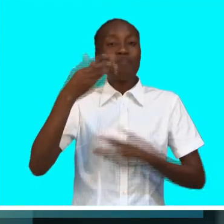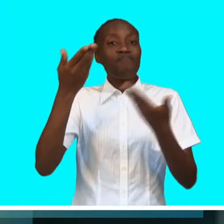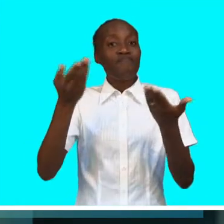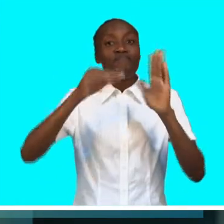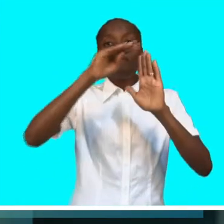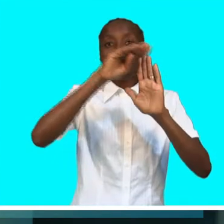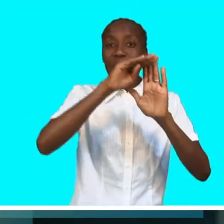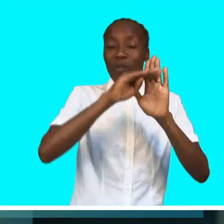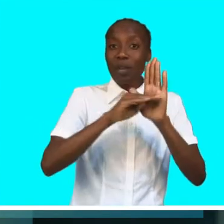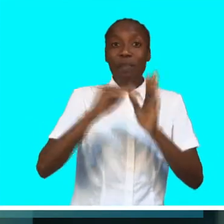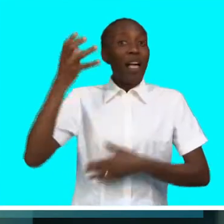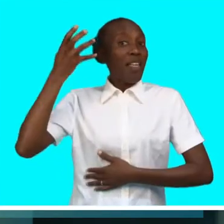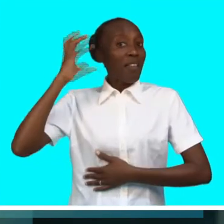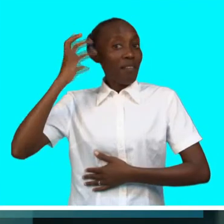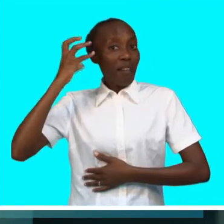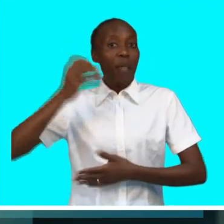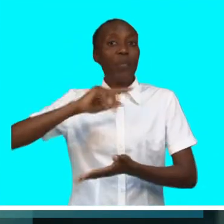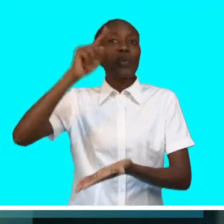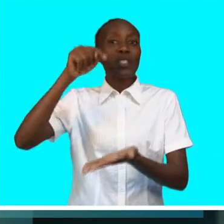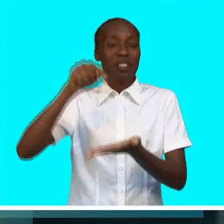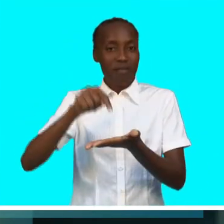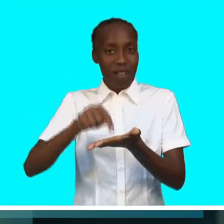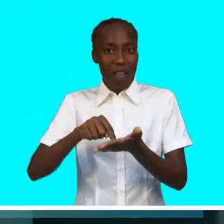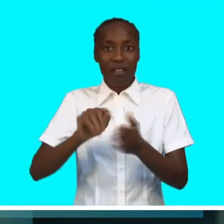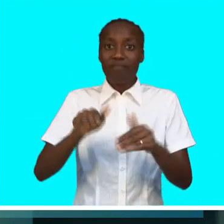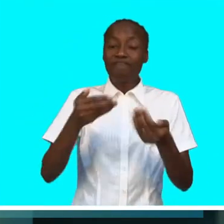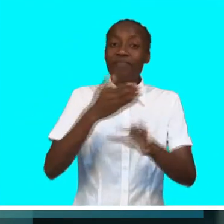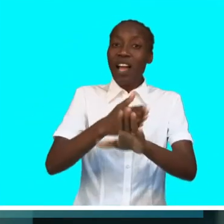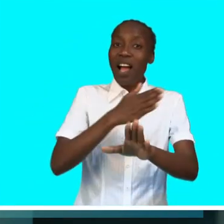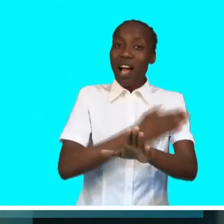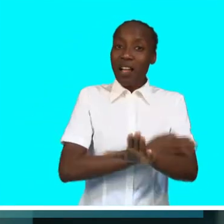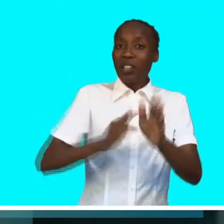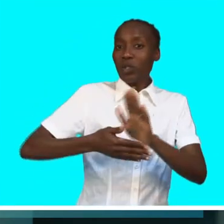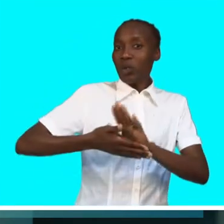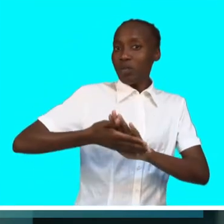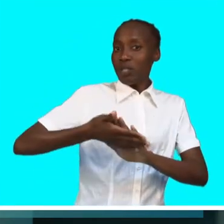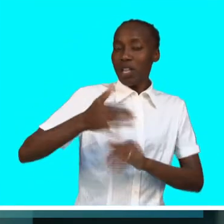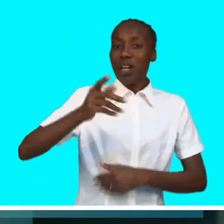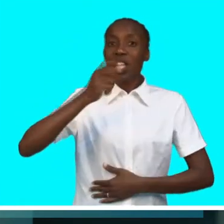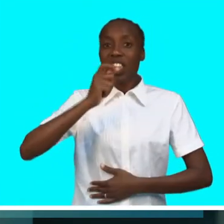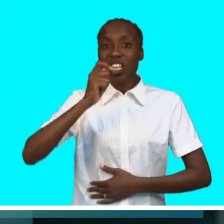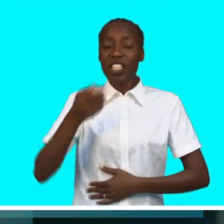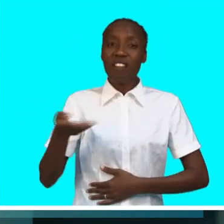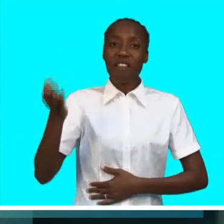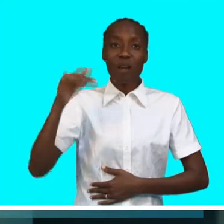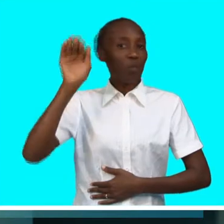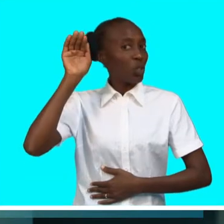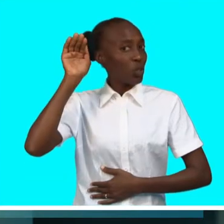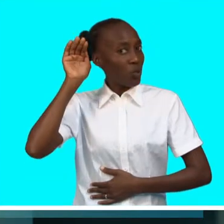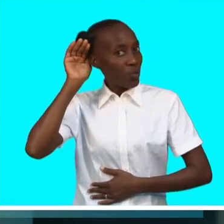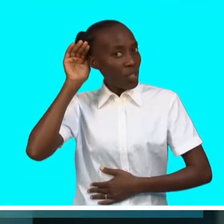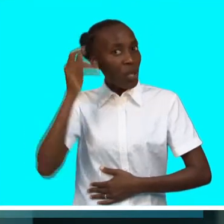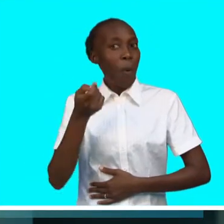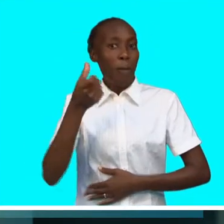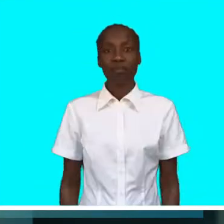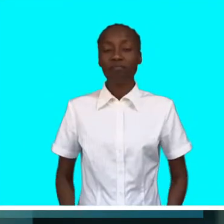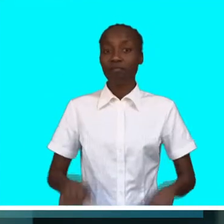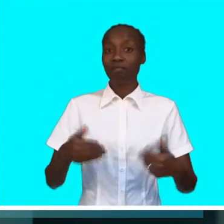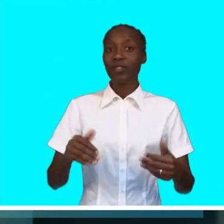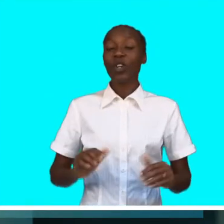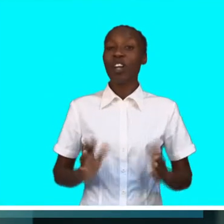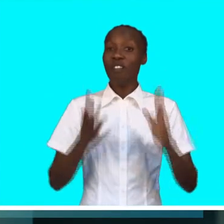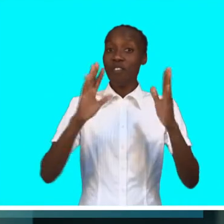Rádio Cidade. Mas antes de começar com a entrevista, vamos ter um cheirinho, não é? Do programa.